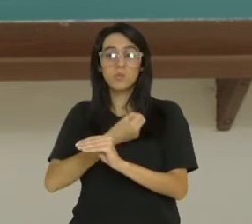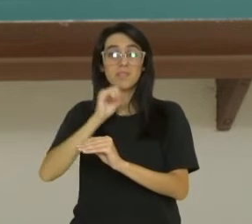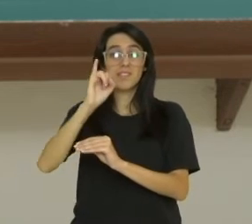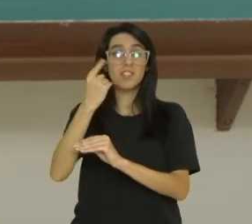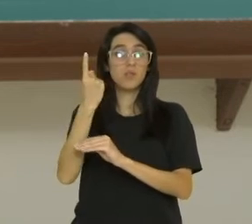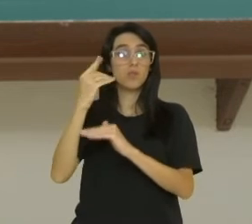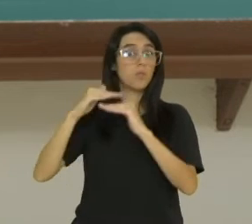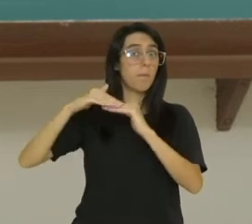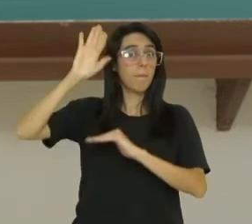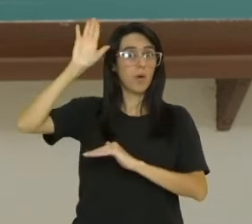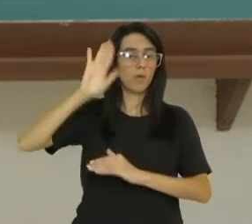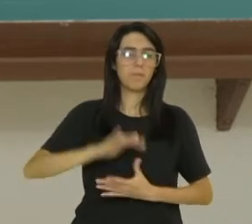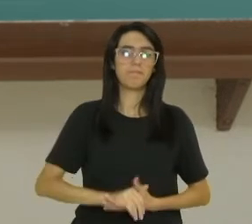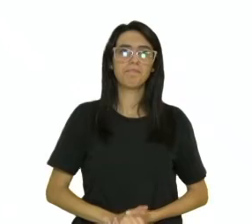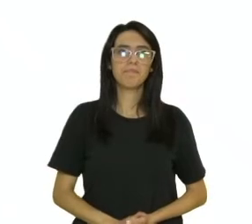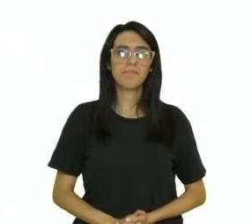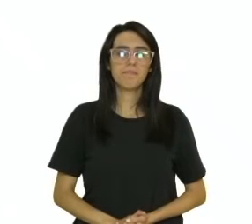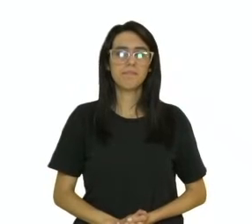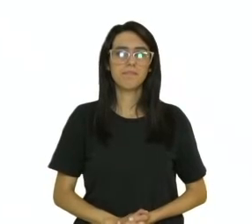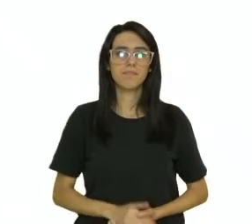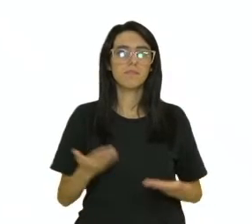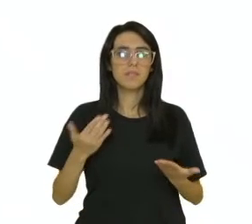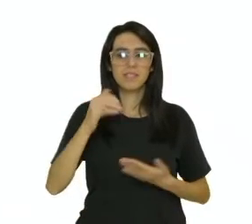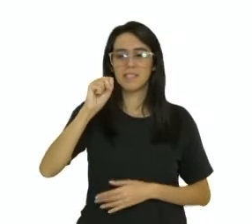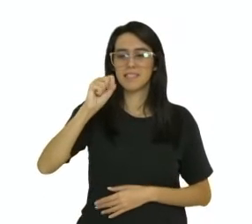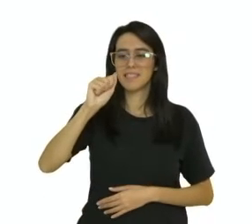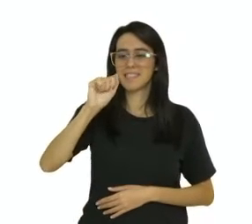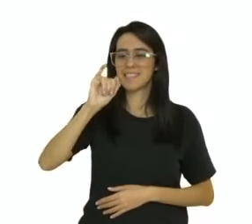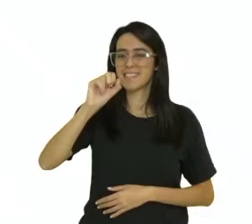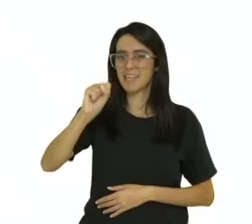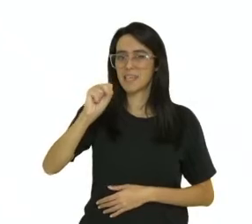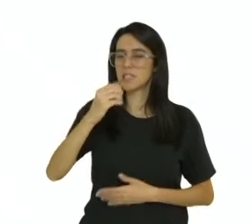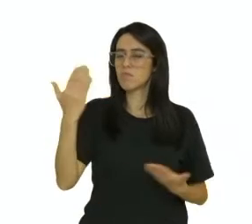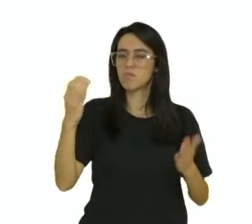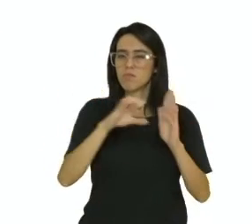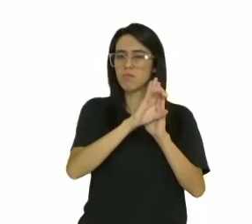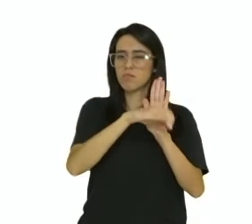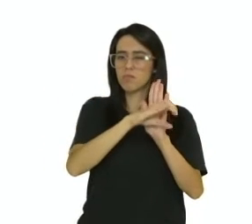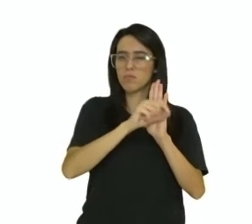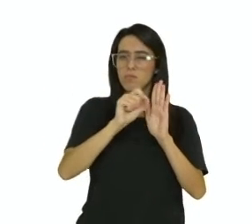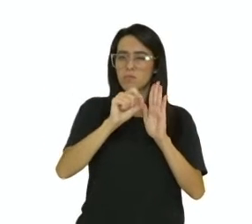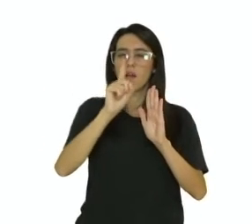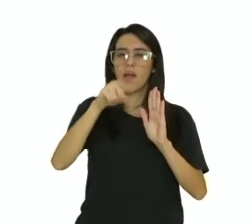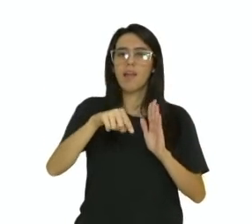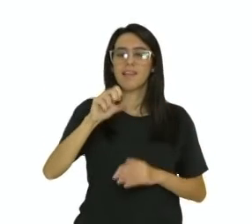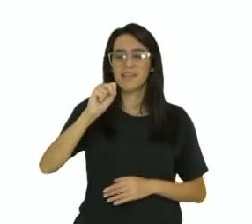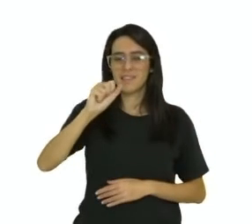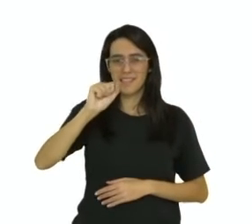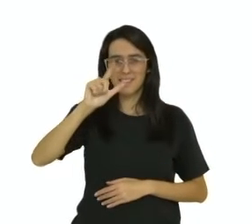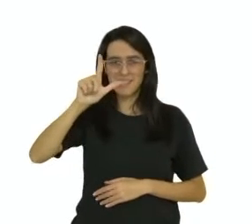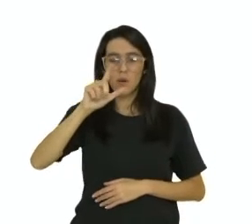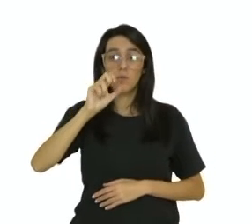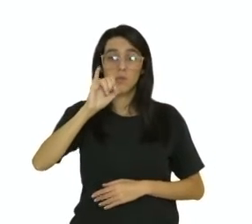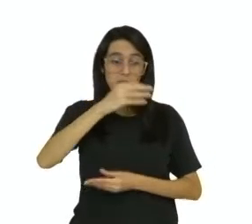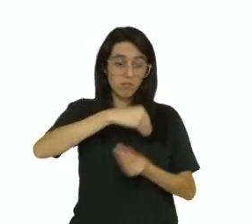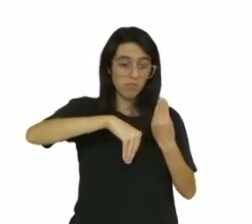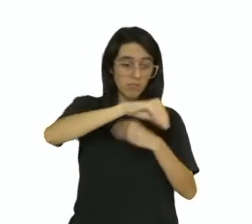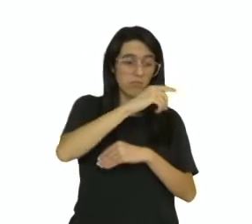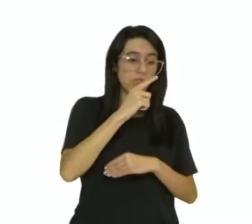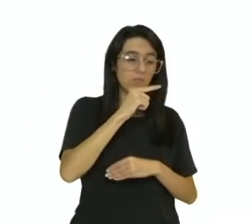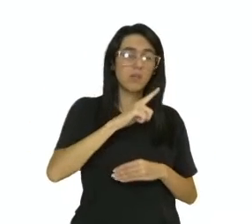1. Vamos falar de sais, então. A definição. Sal é toda substância que em solução aquosa